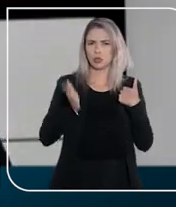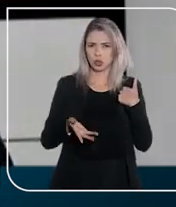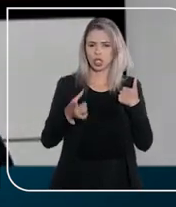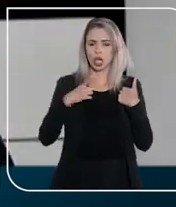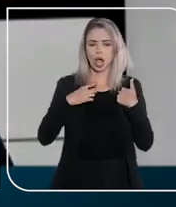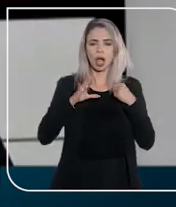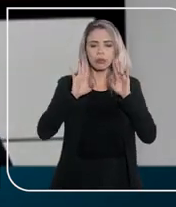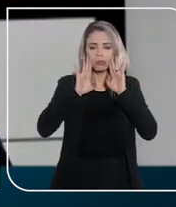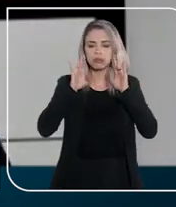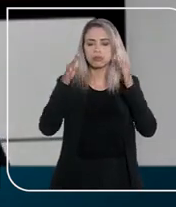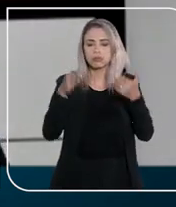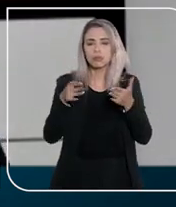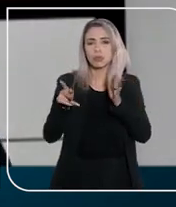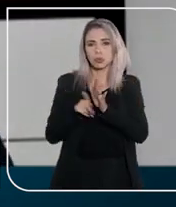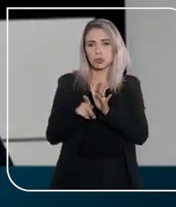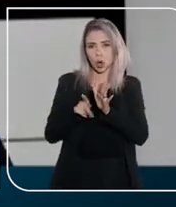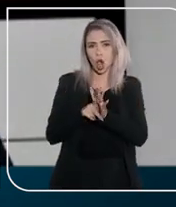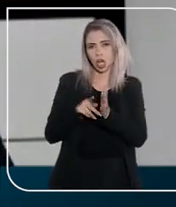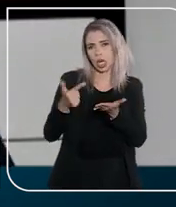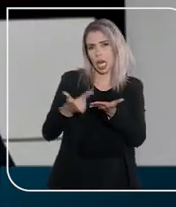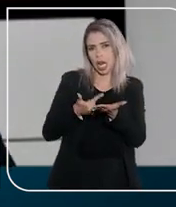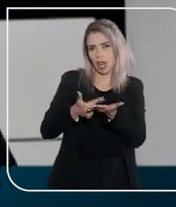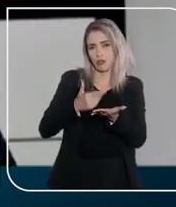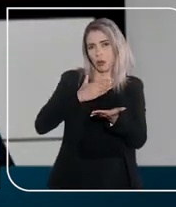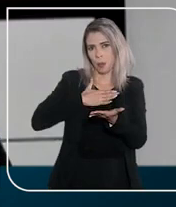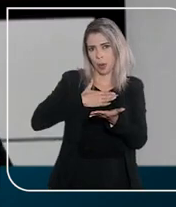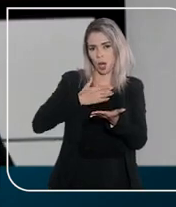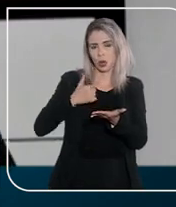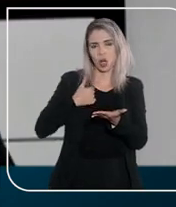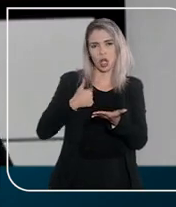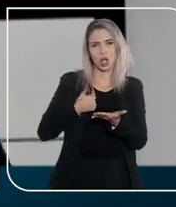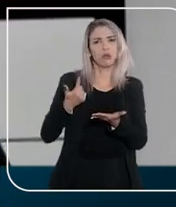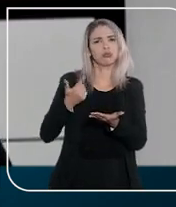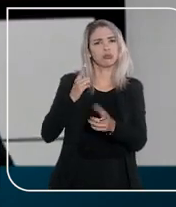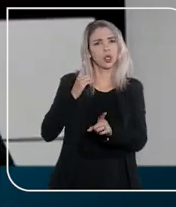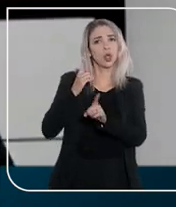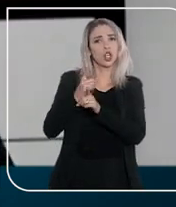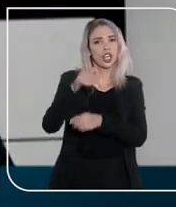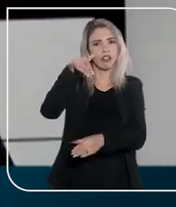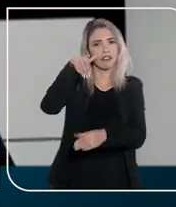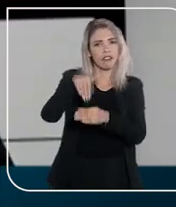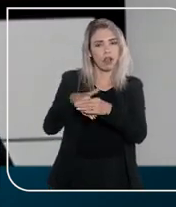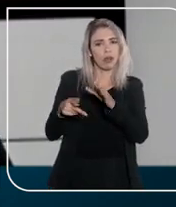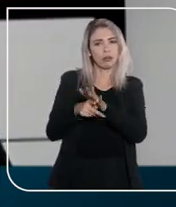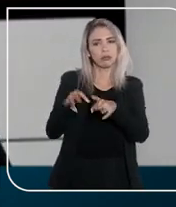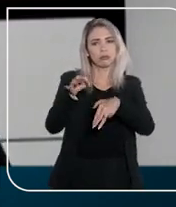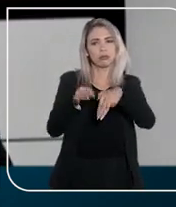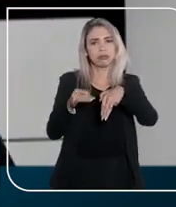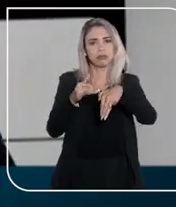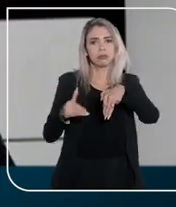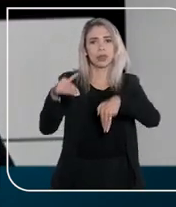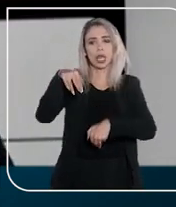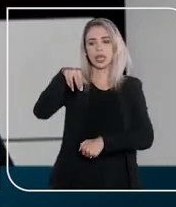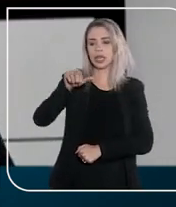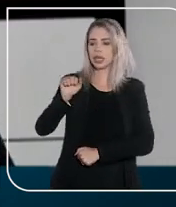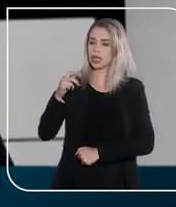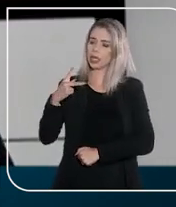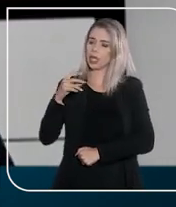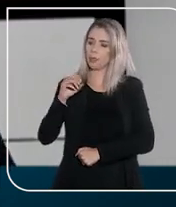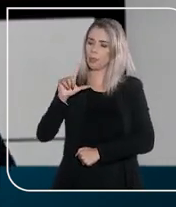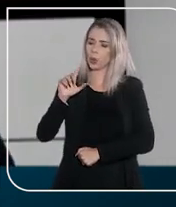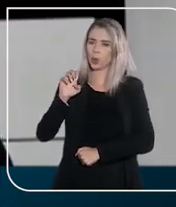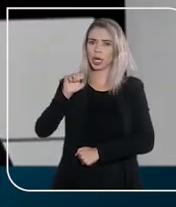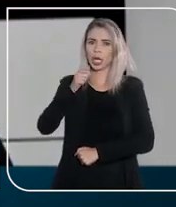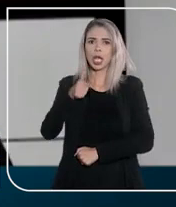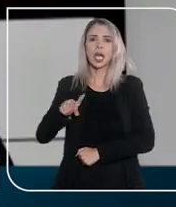a produção da segunda edição do meu livro, eu encontrei alguns votos do ministro Napoleão Nunes Maia Filho, no qual o STJ ele